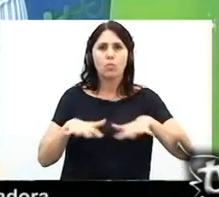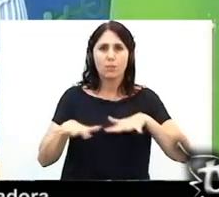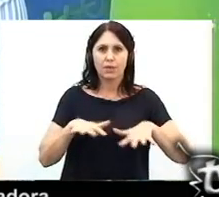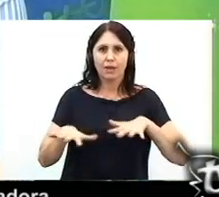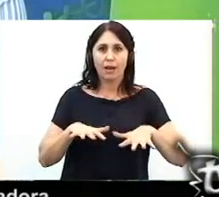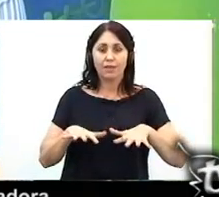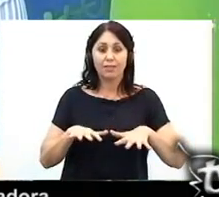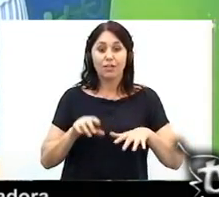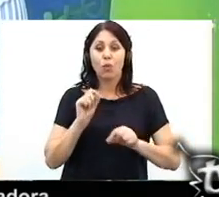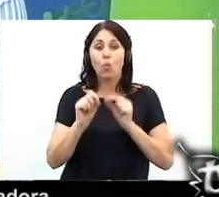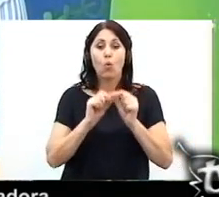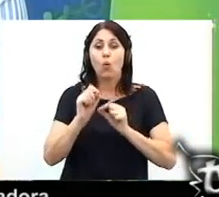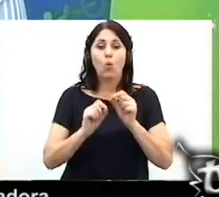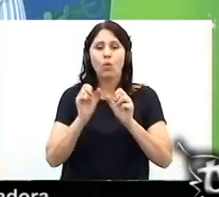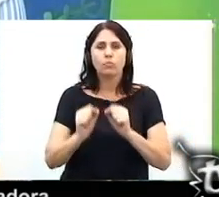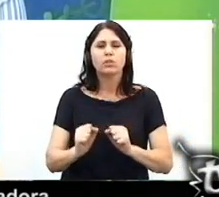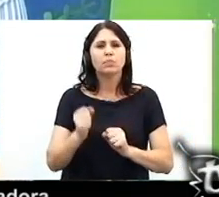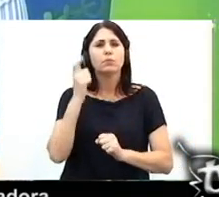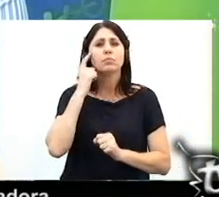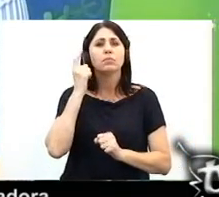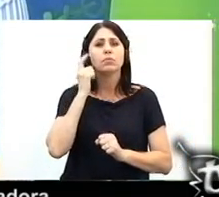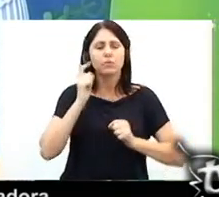que vêm sendo organizadas mundo afora,